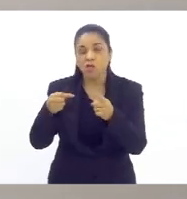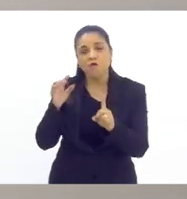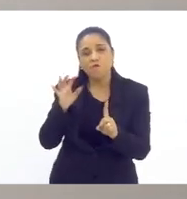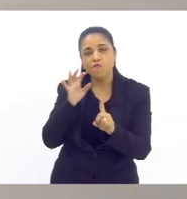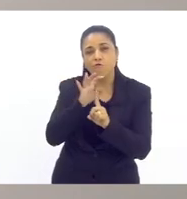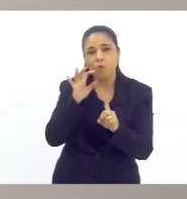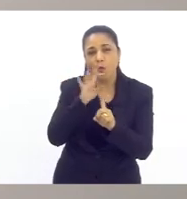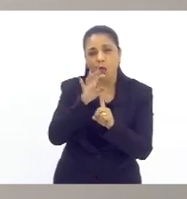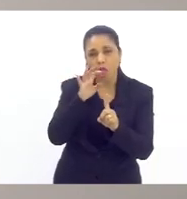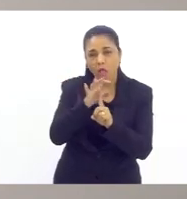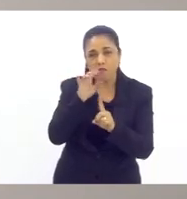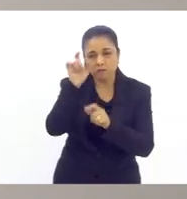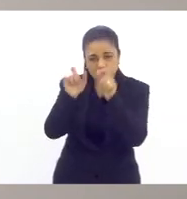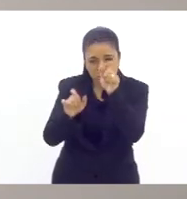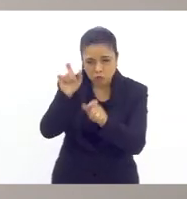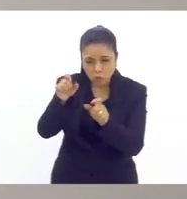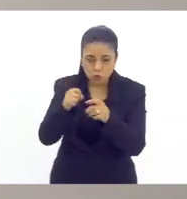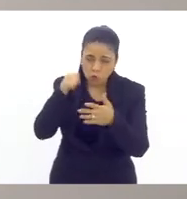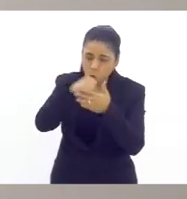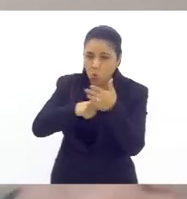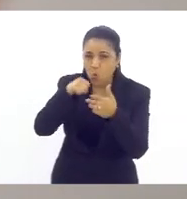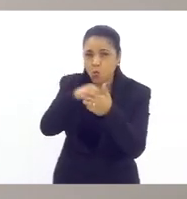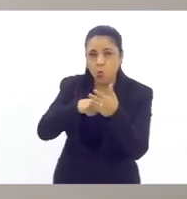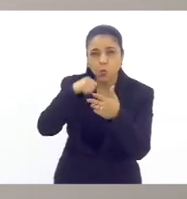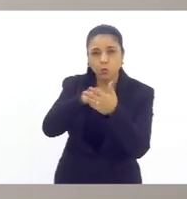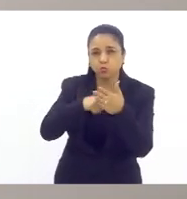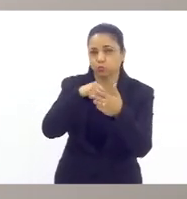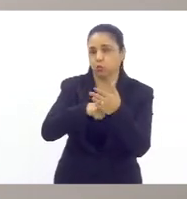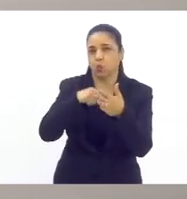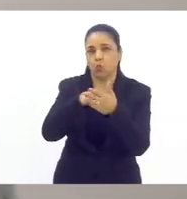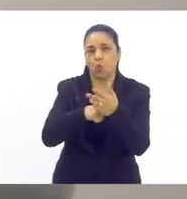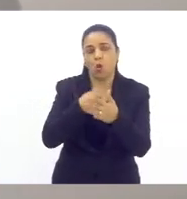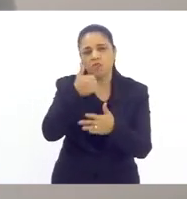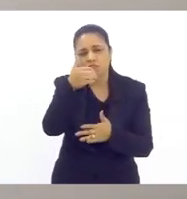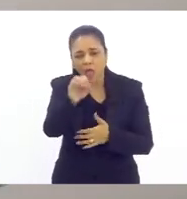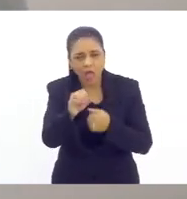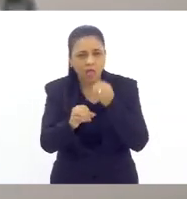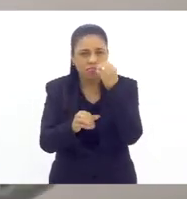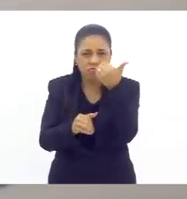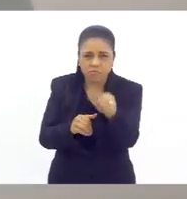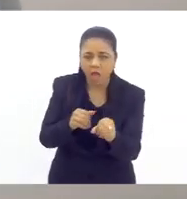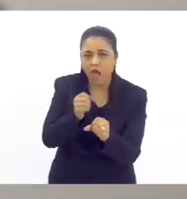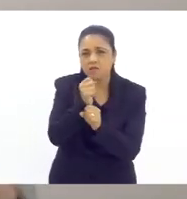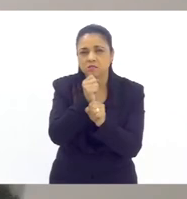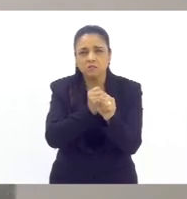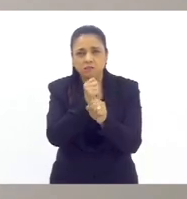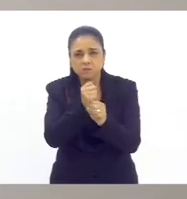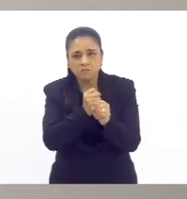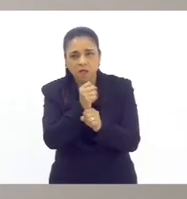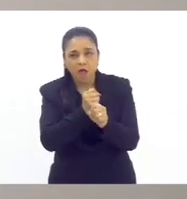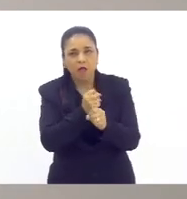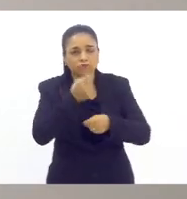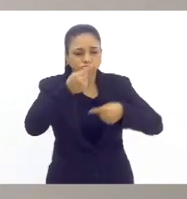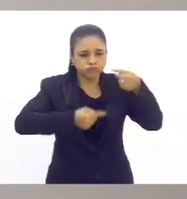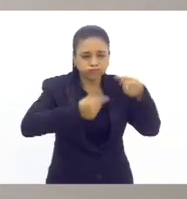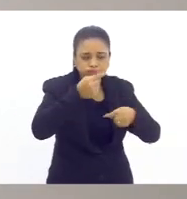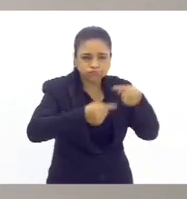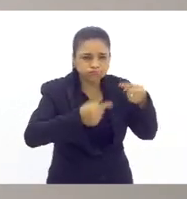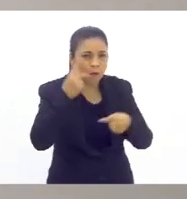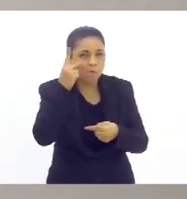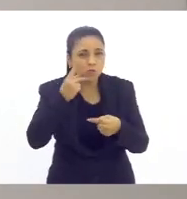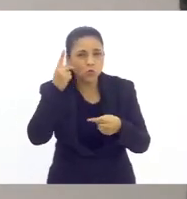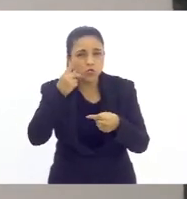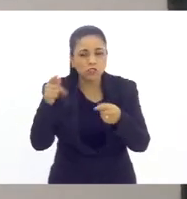militantes muito valorosos e valorosos que por décadas pleiteavam mudanças substanciais na política de drogas no Brasil